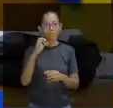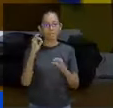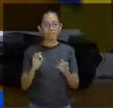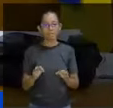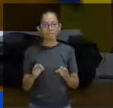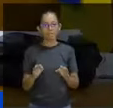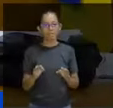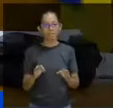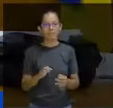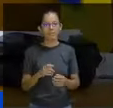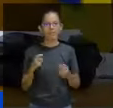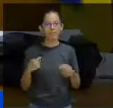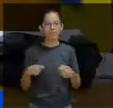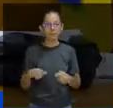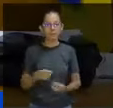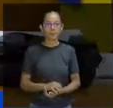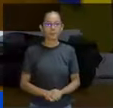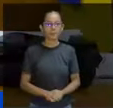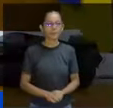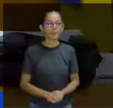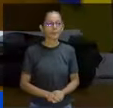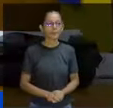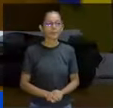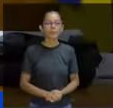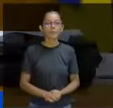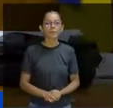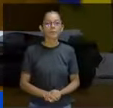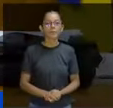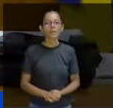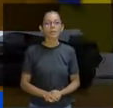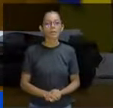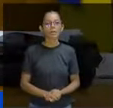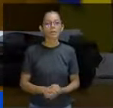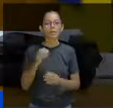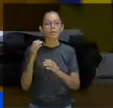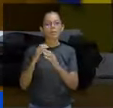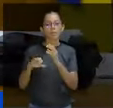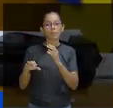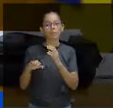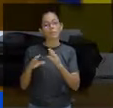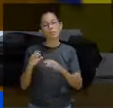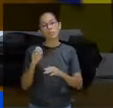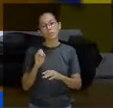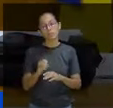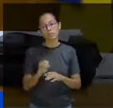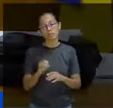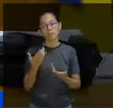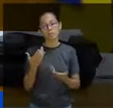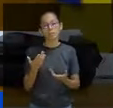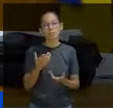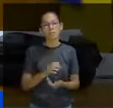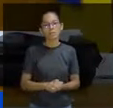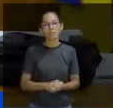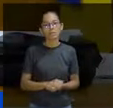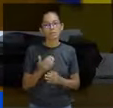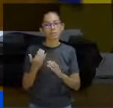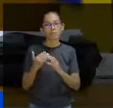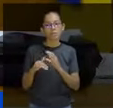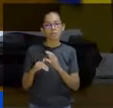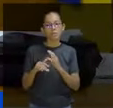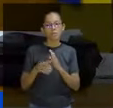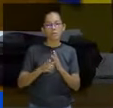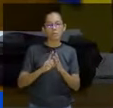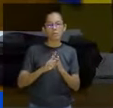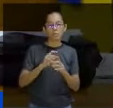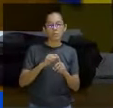obedeça, né, start mesmo, o processo não para, mas a gente comunica, fica suspenso e quando completar 3 meses antes do período de